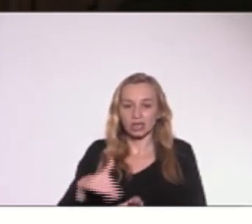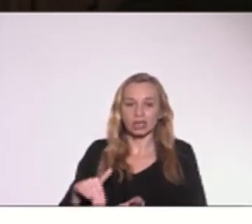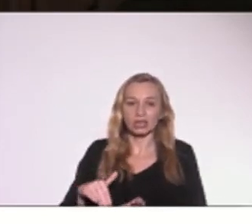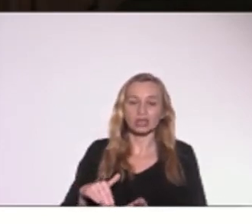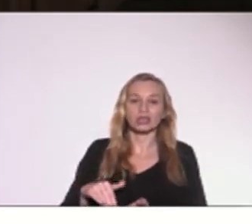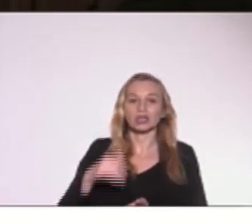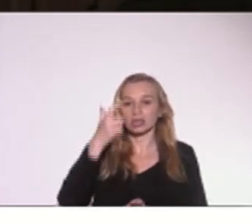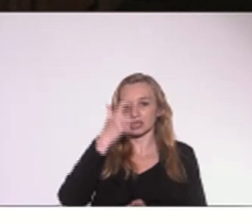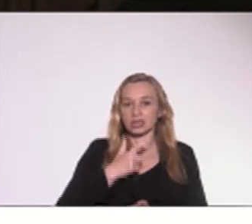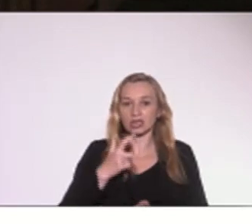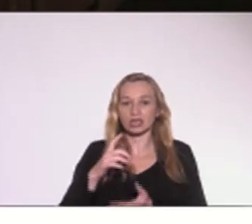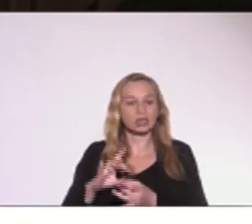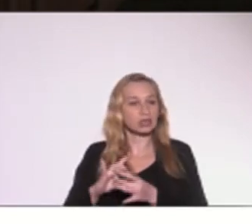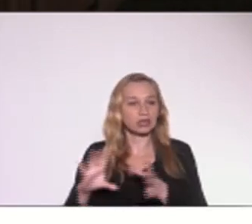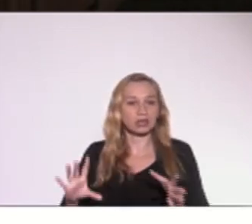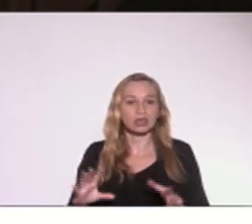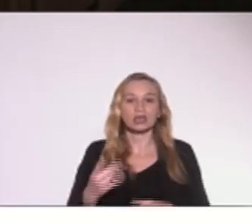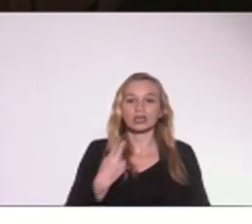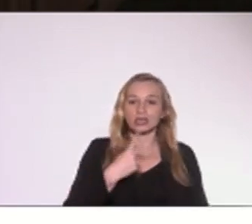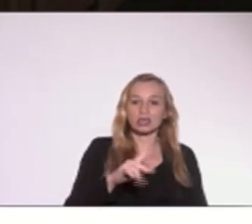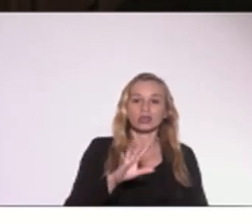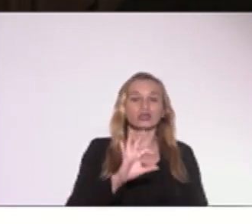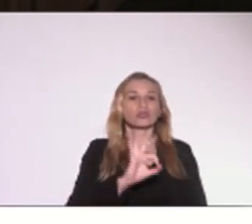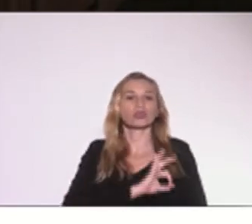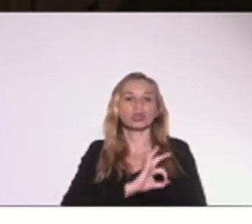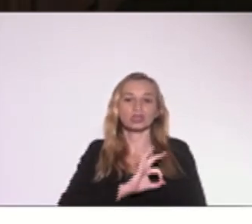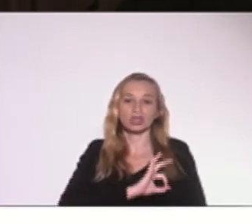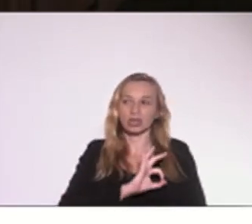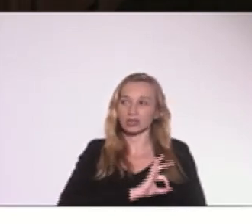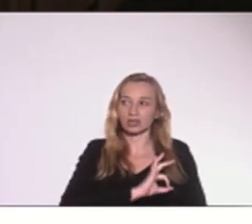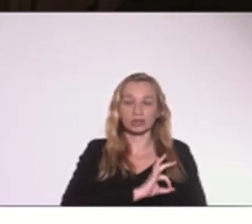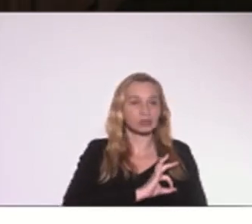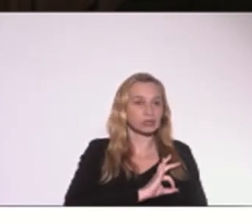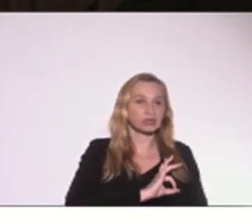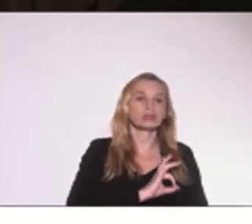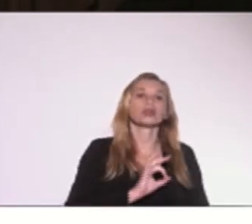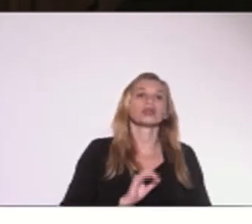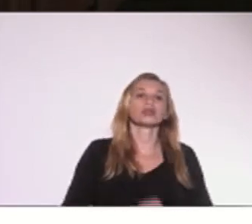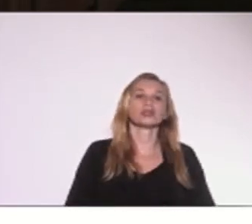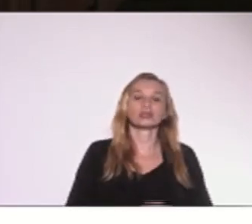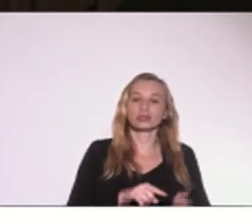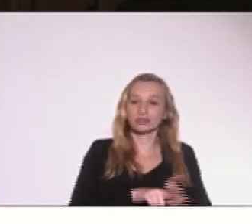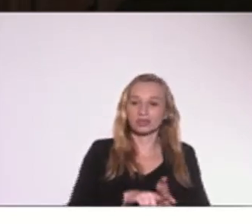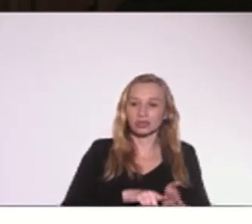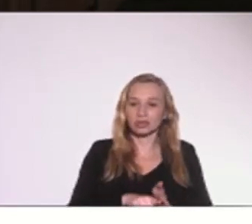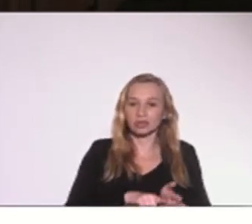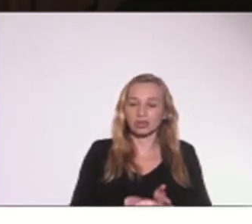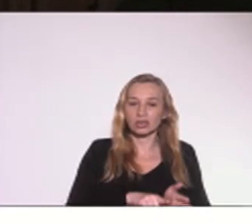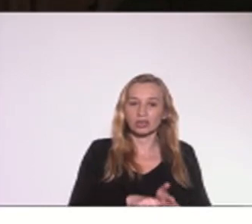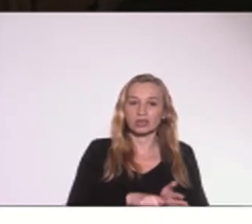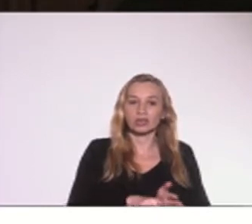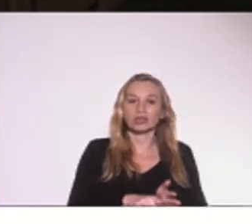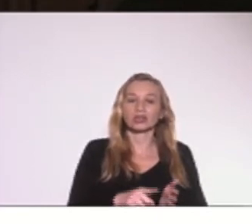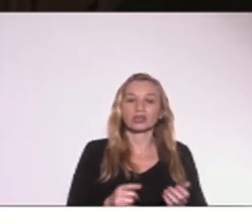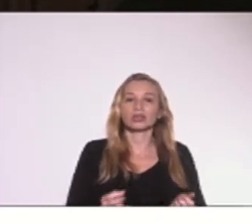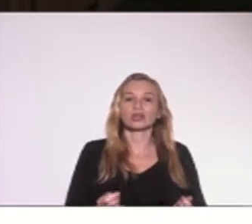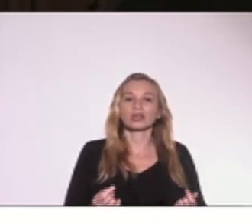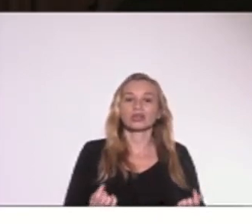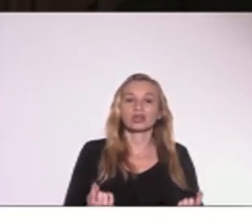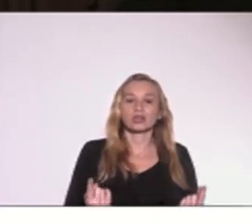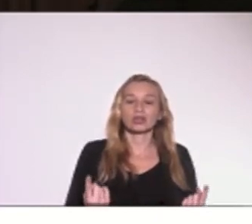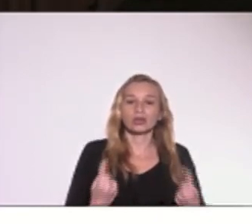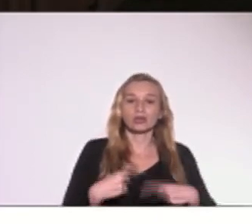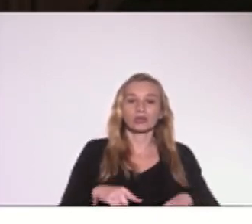que seus policiais devem ter garantias que lhes permitam investigar e combater o crime organizado.